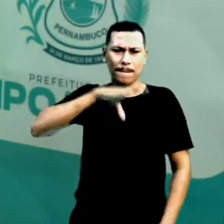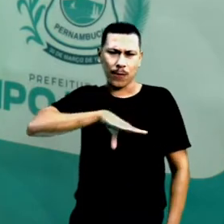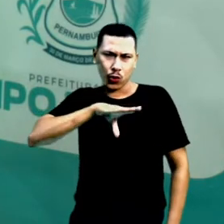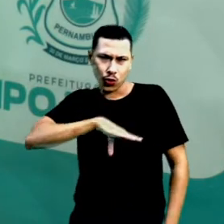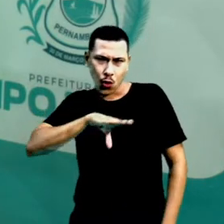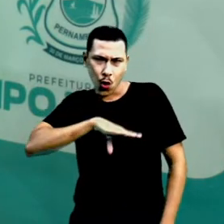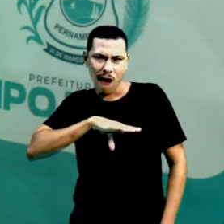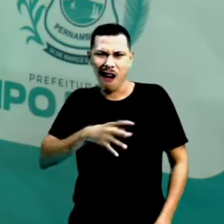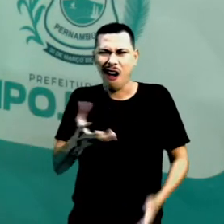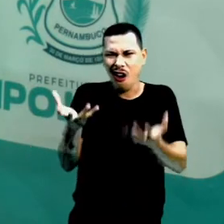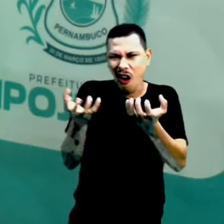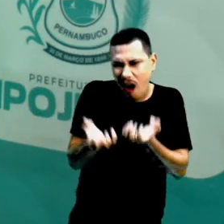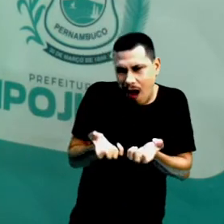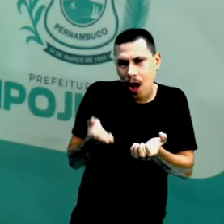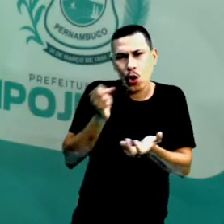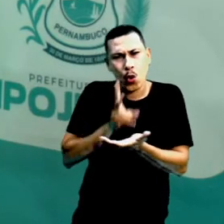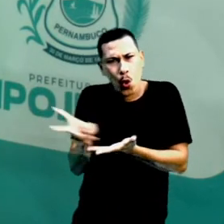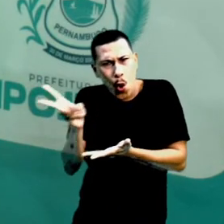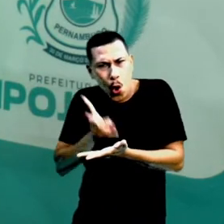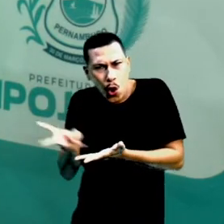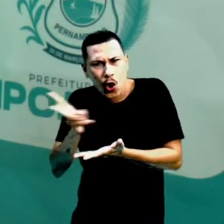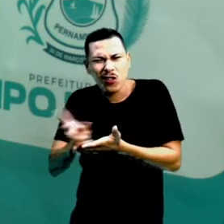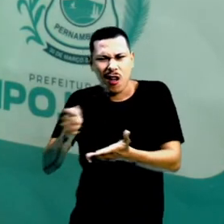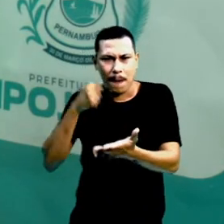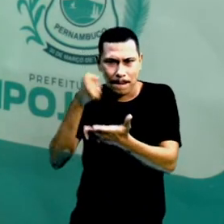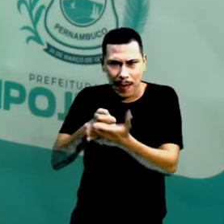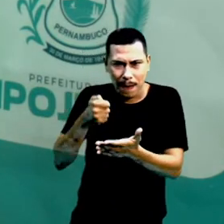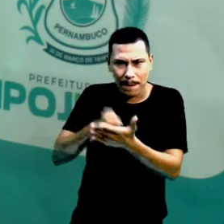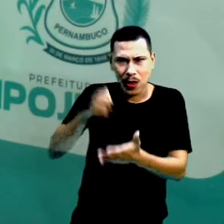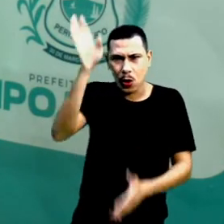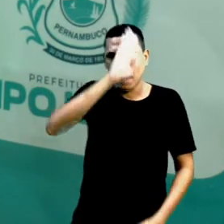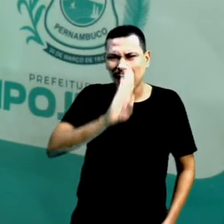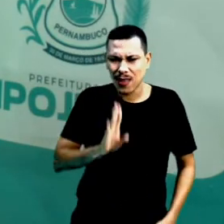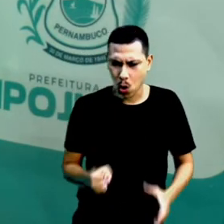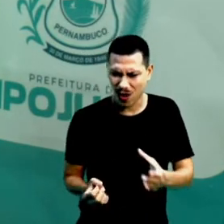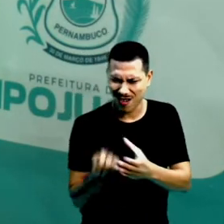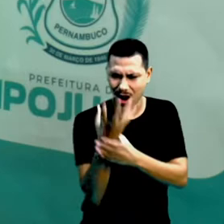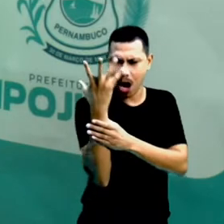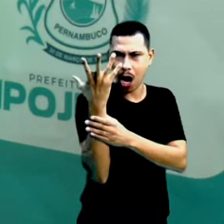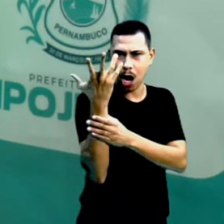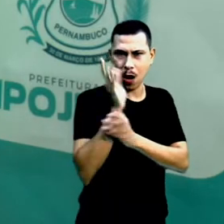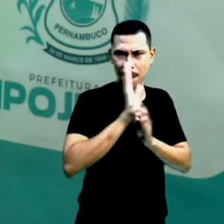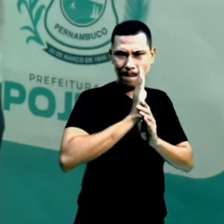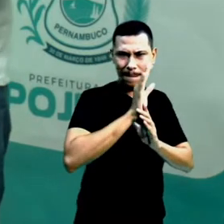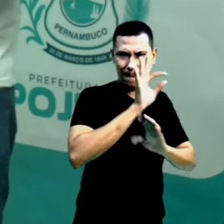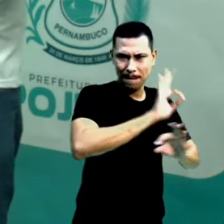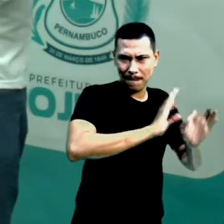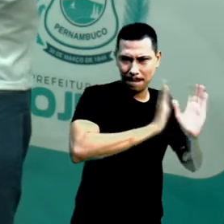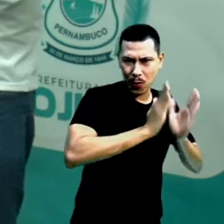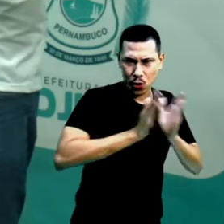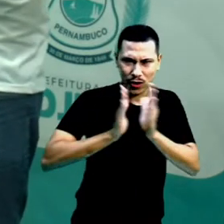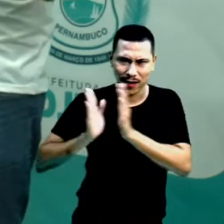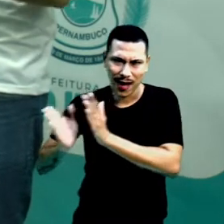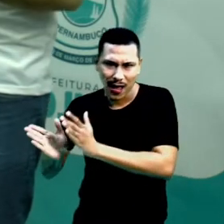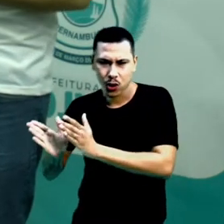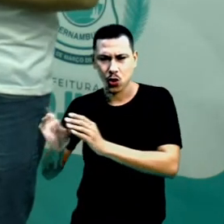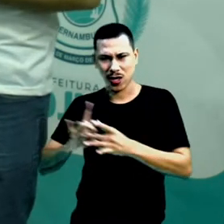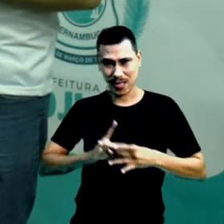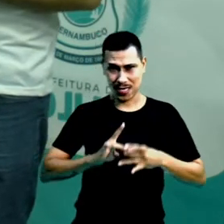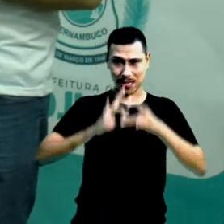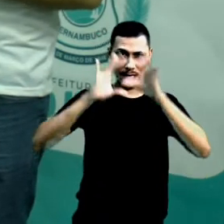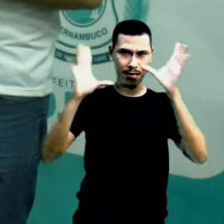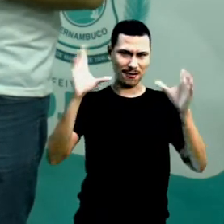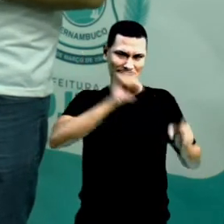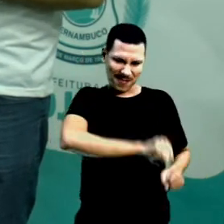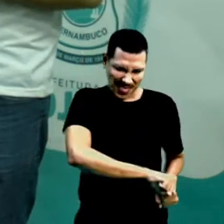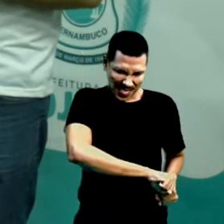tentando recolonizar o Brasil. E isso acaba dando origem ao processo de independência. Resistindo a isso,